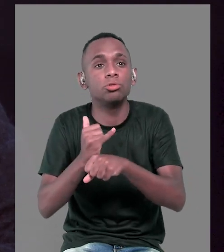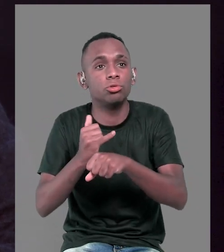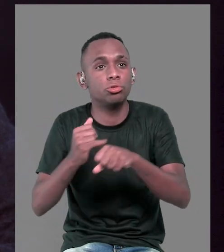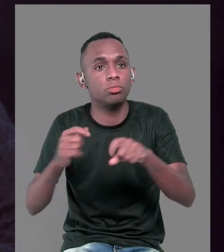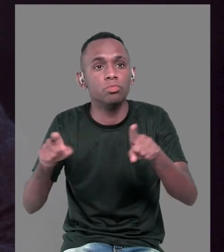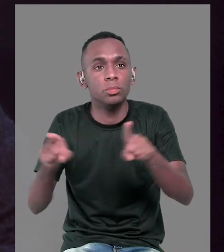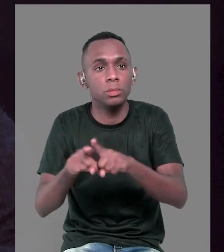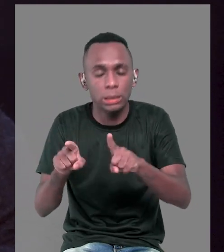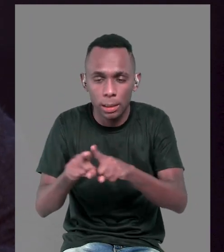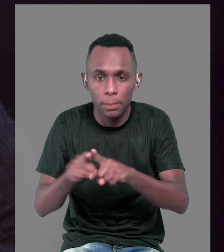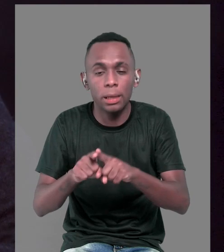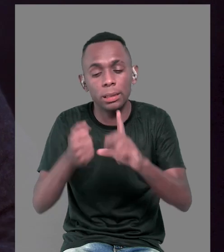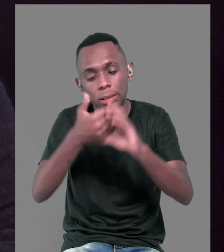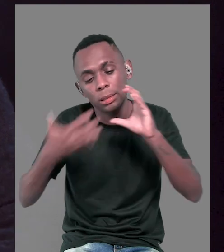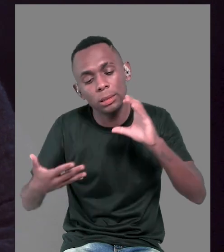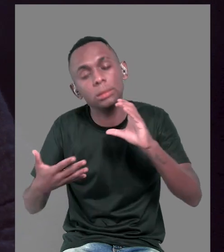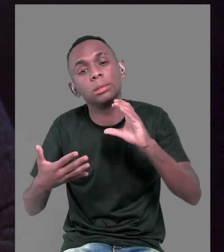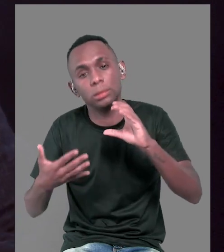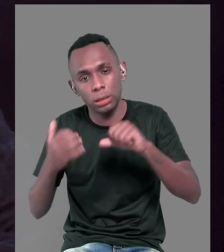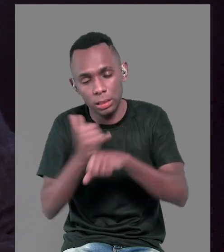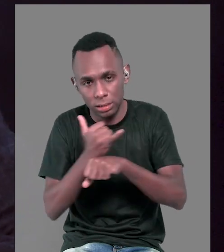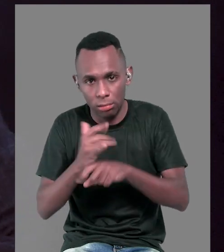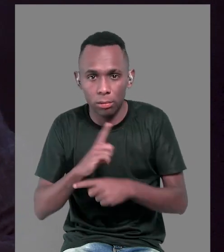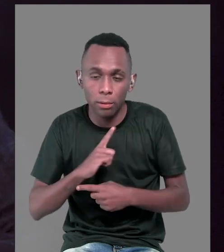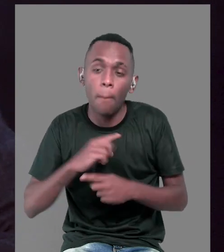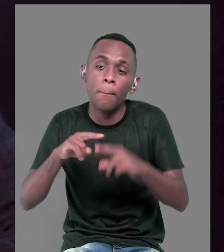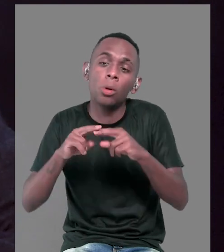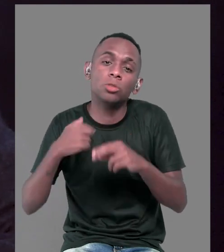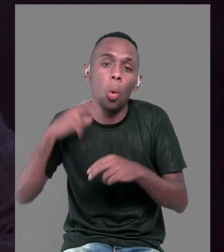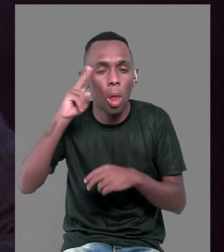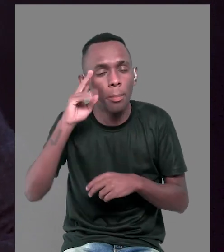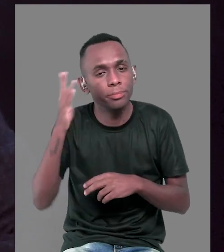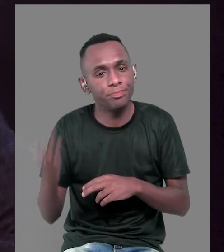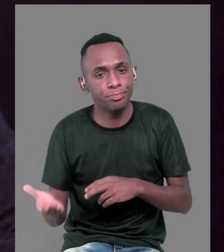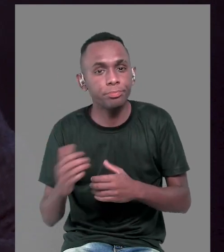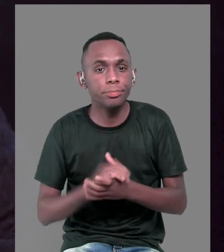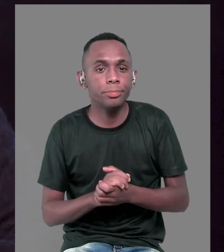técnica. Por isso eu me lembro dele. Na conferência